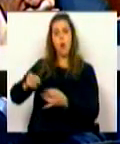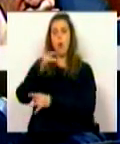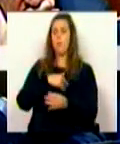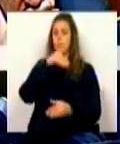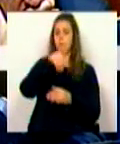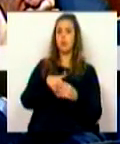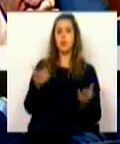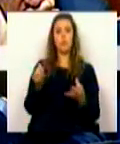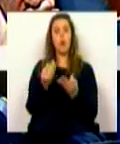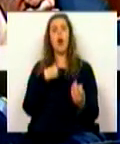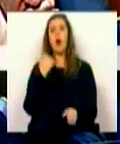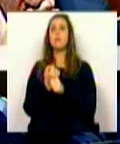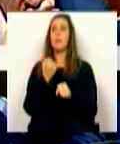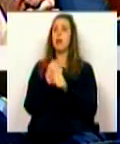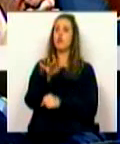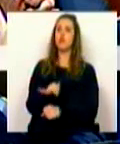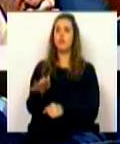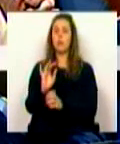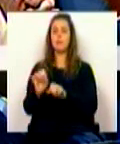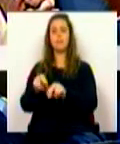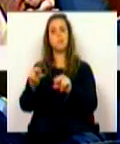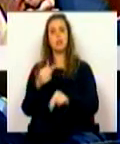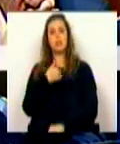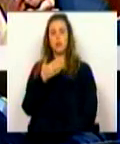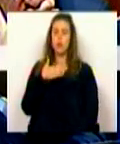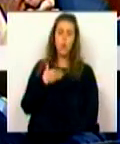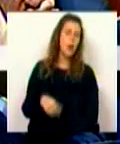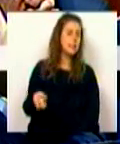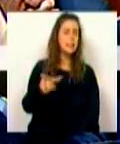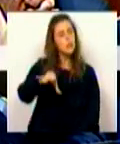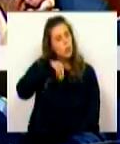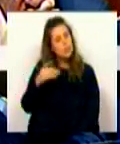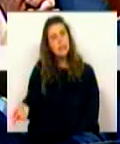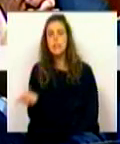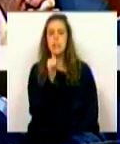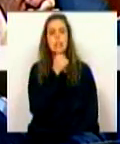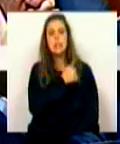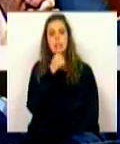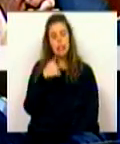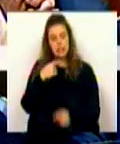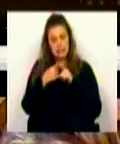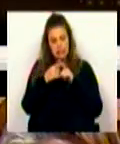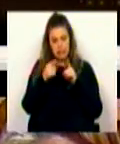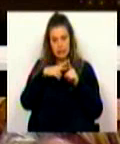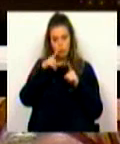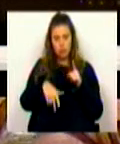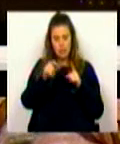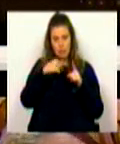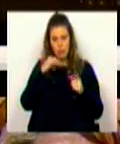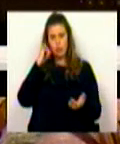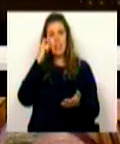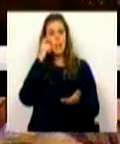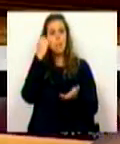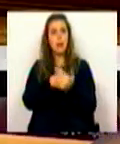desempenhar na Europa o papel de zona franca. E eu não estou disposto a sacrificar os interesses da economia portuguesa e os contribuintes